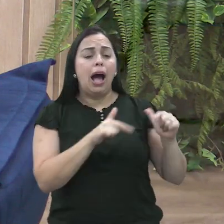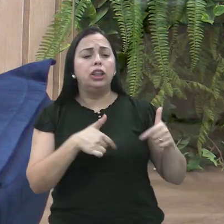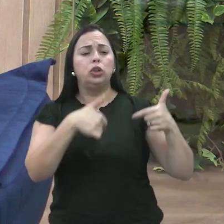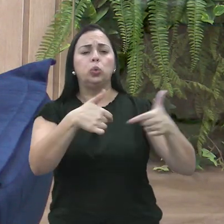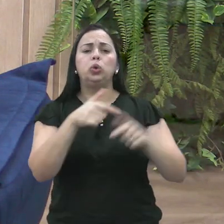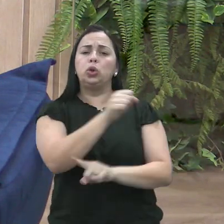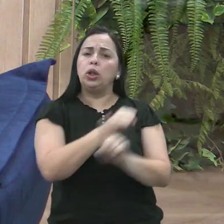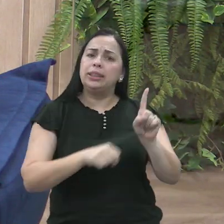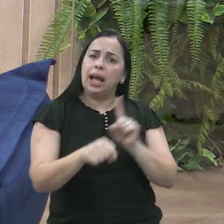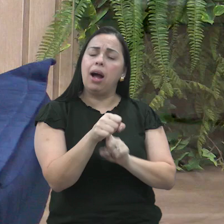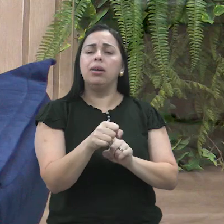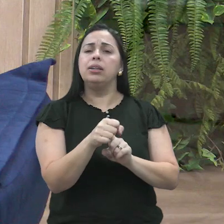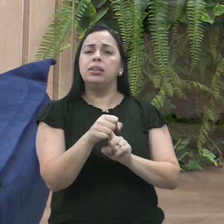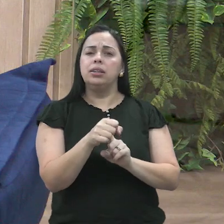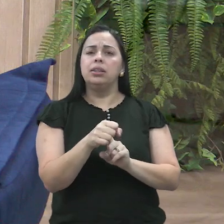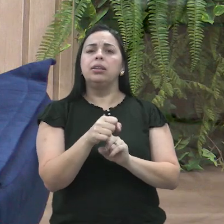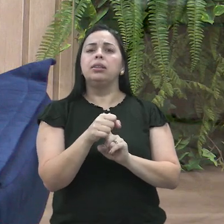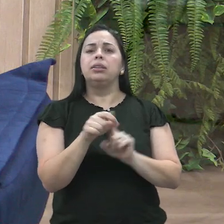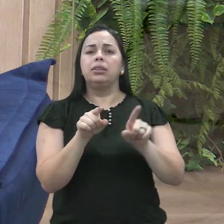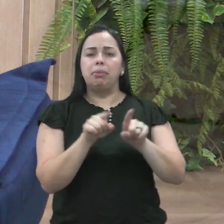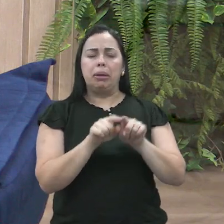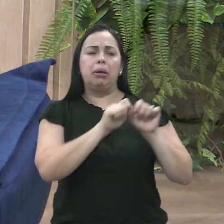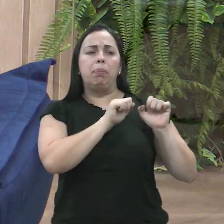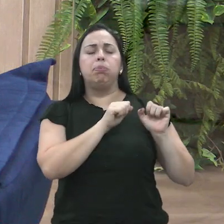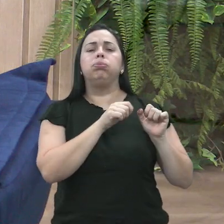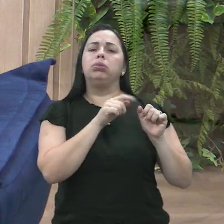de realizar uma política social